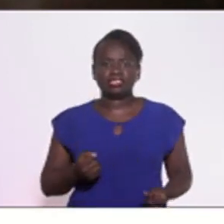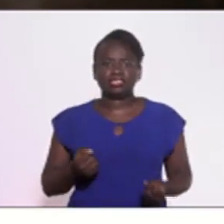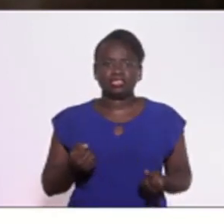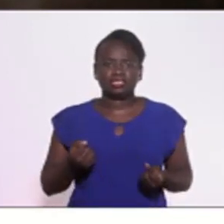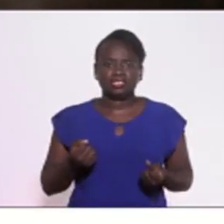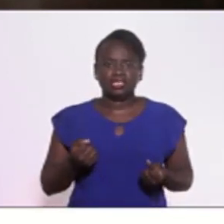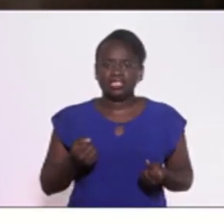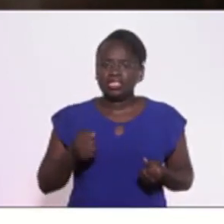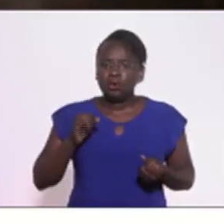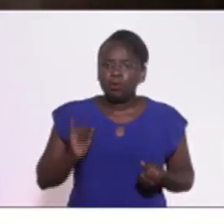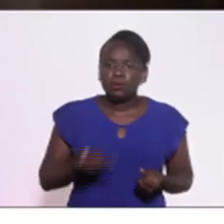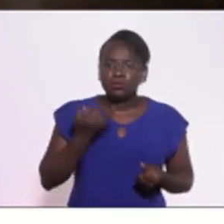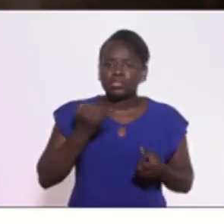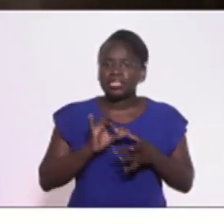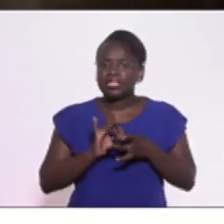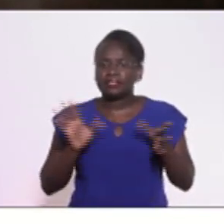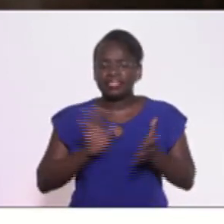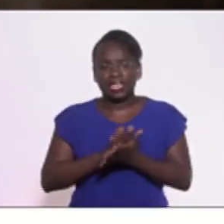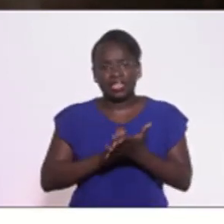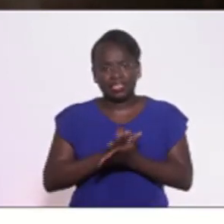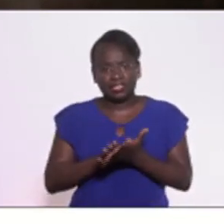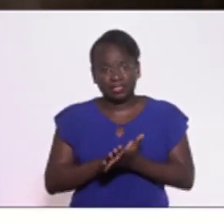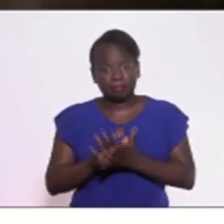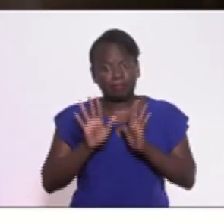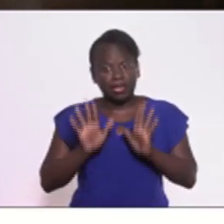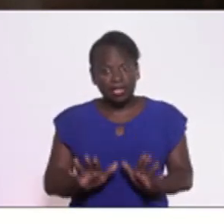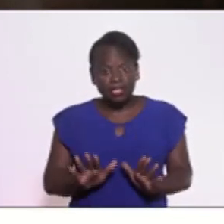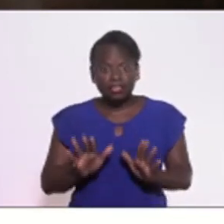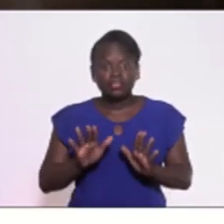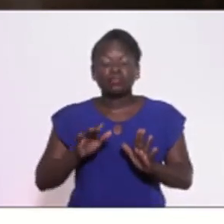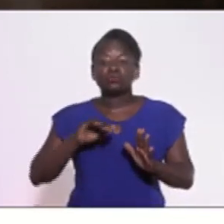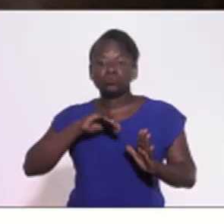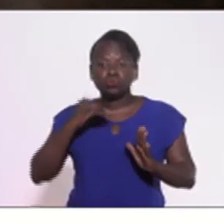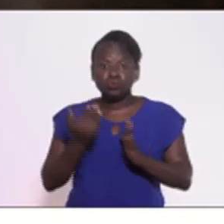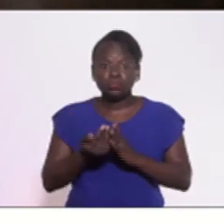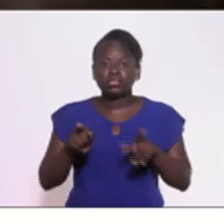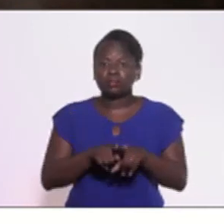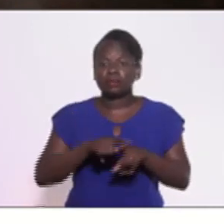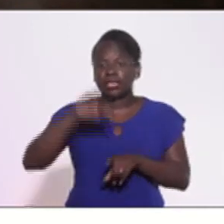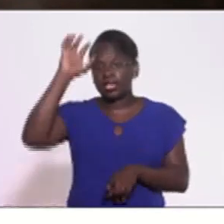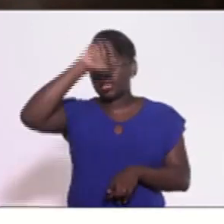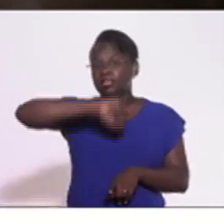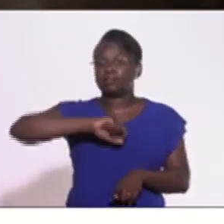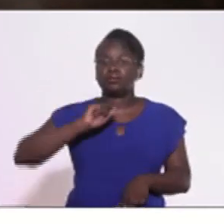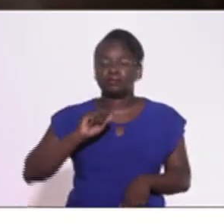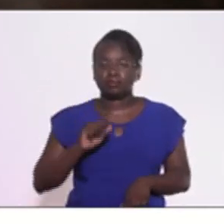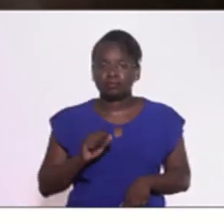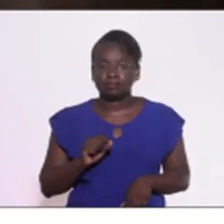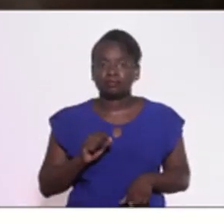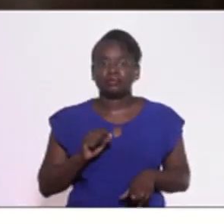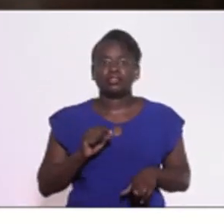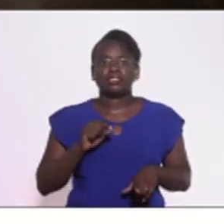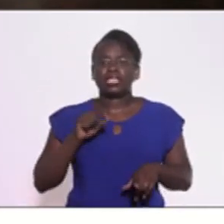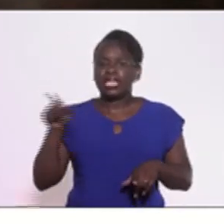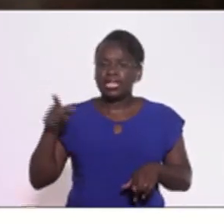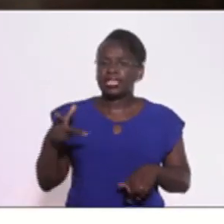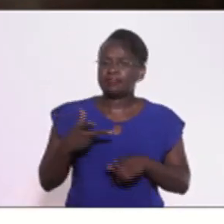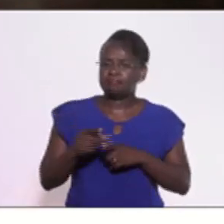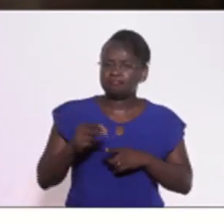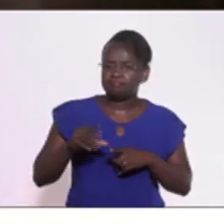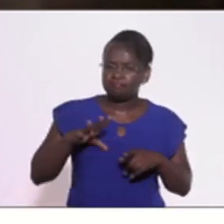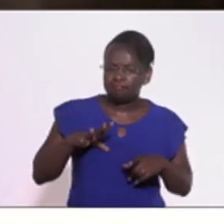sem oportunidade, mas por tudo isso também aprendi que é um povo